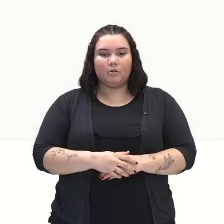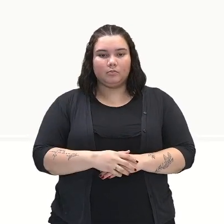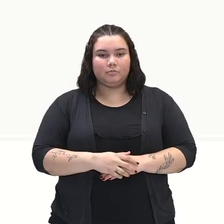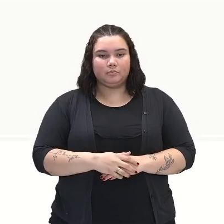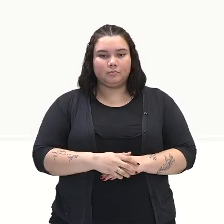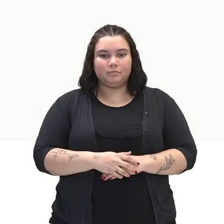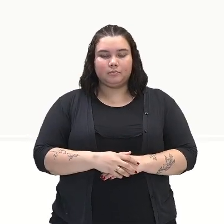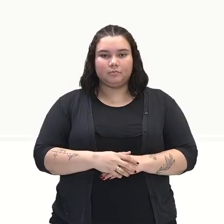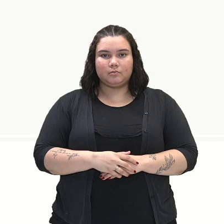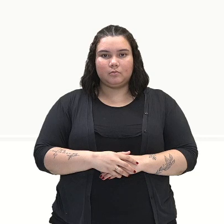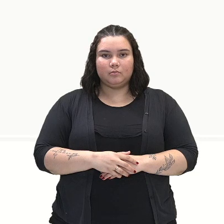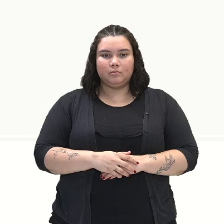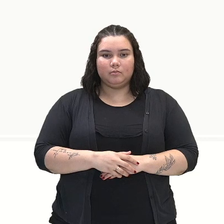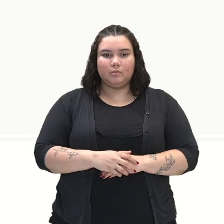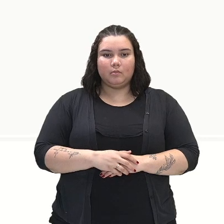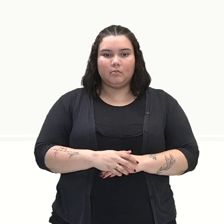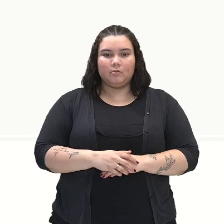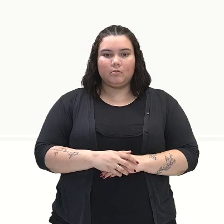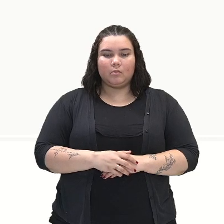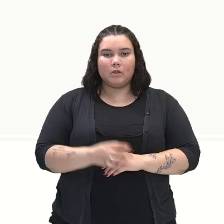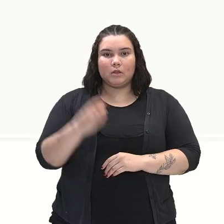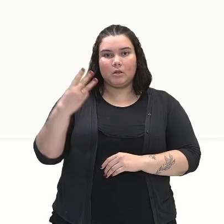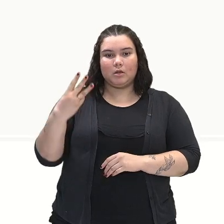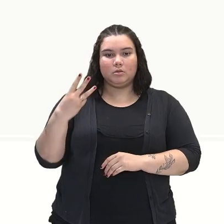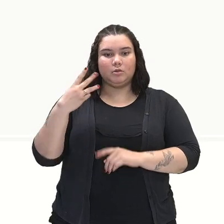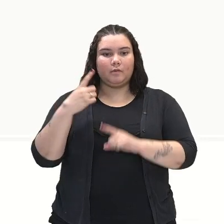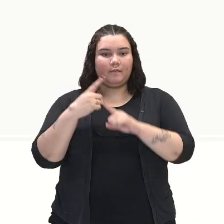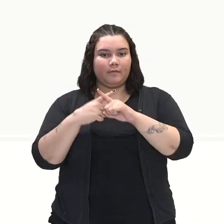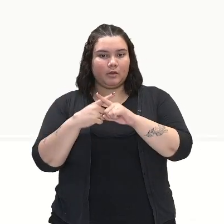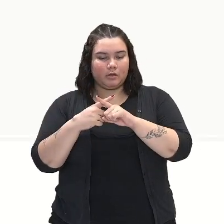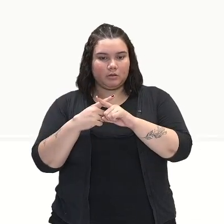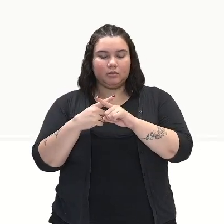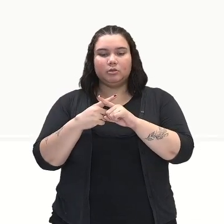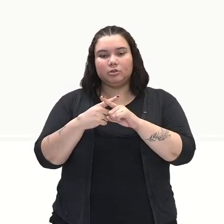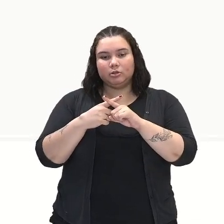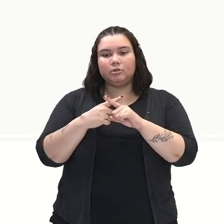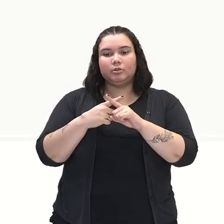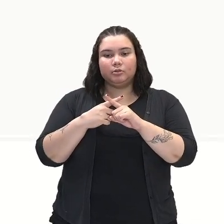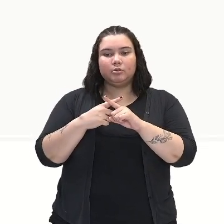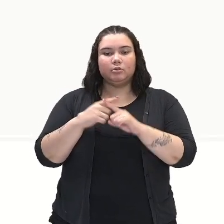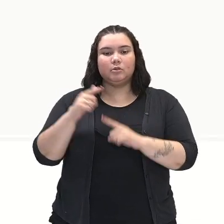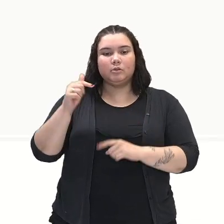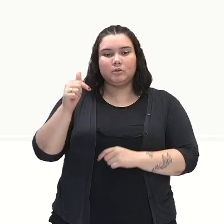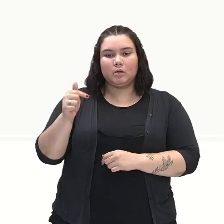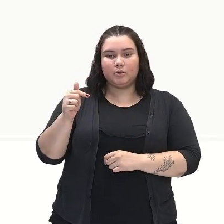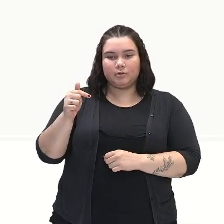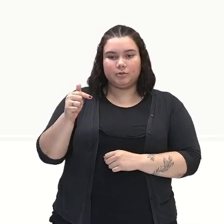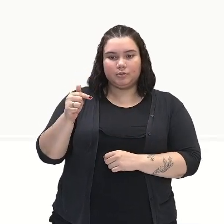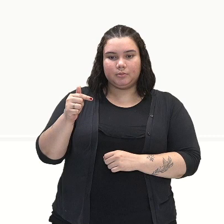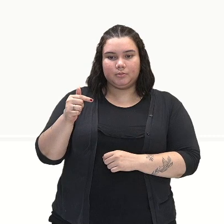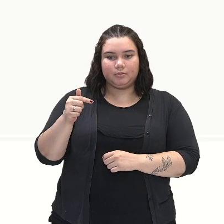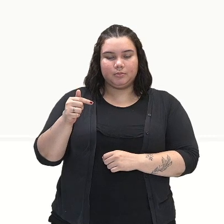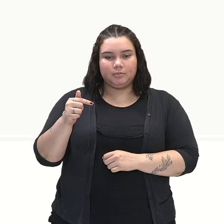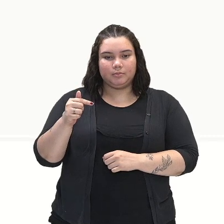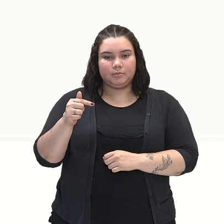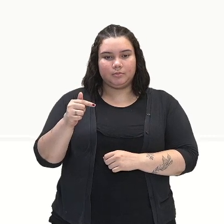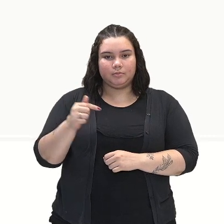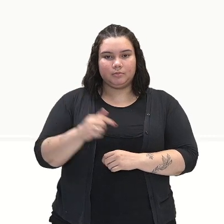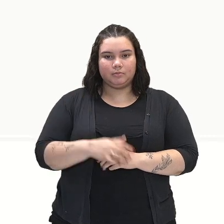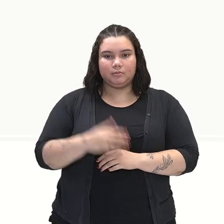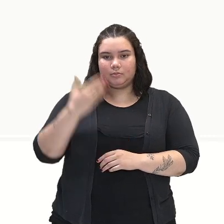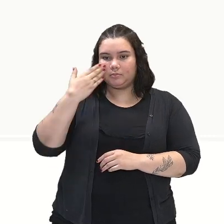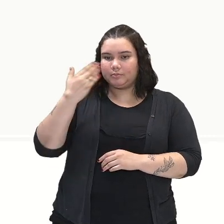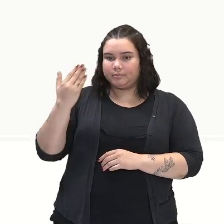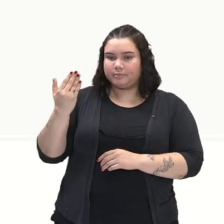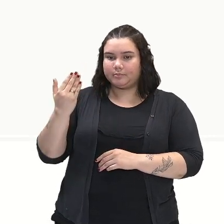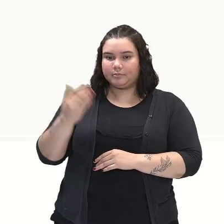bem? Vezes a razão também foi dada. A razão aqui nesse caso é igual a